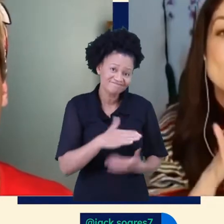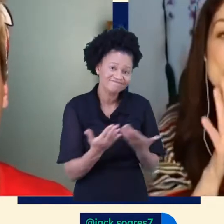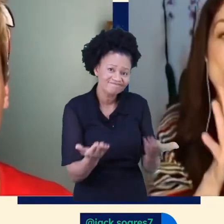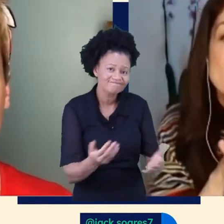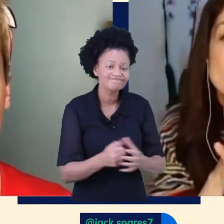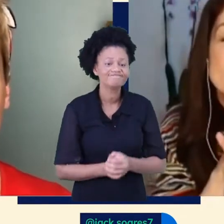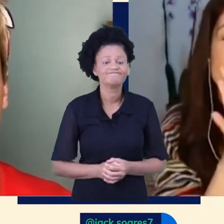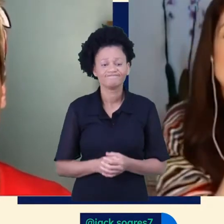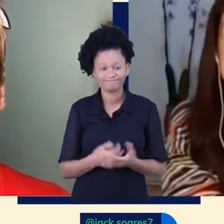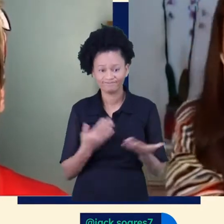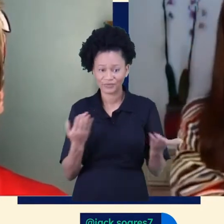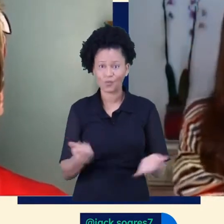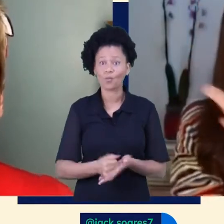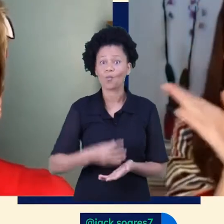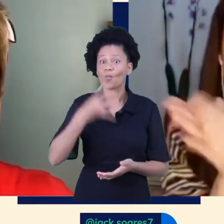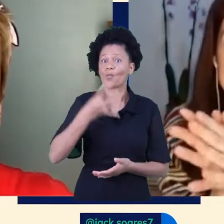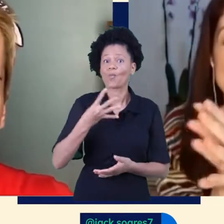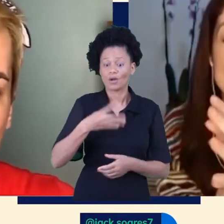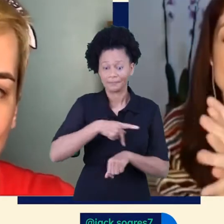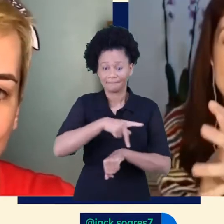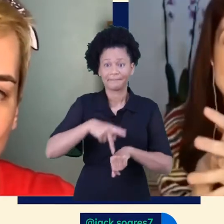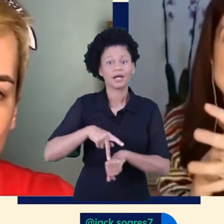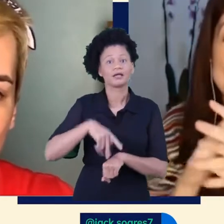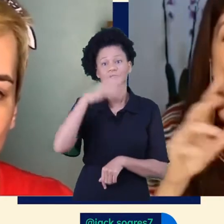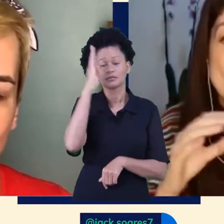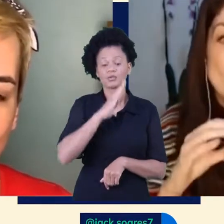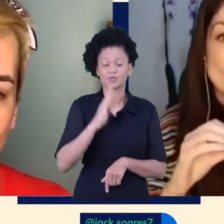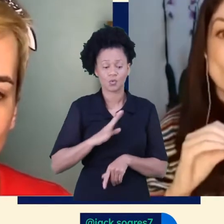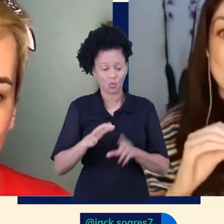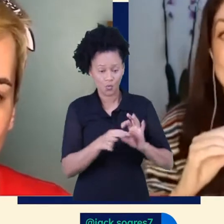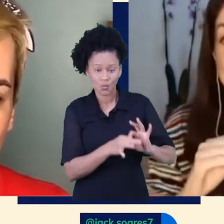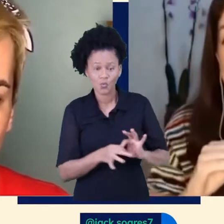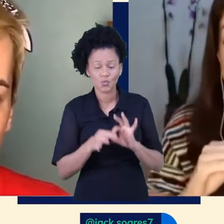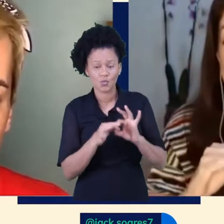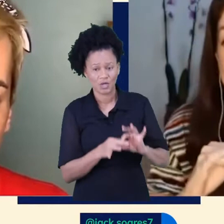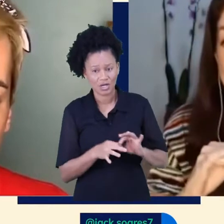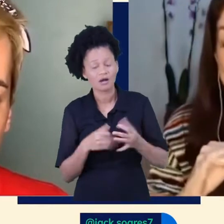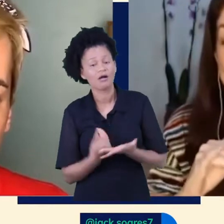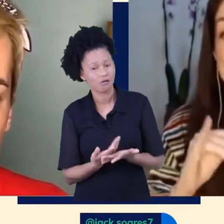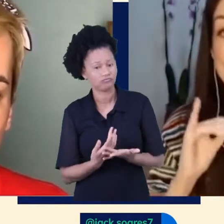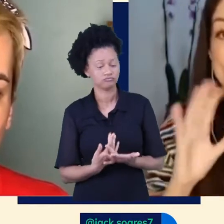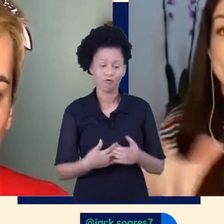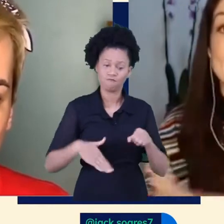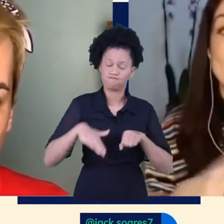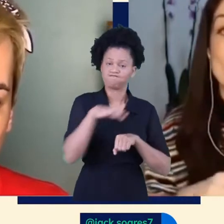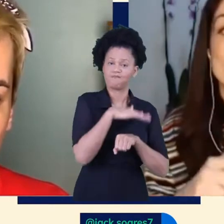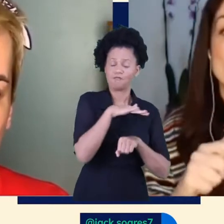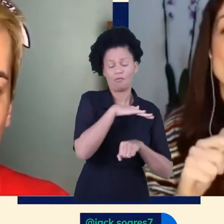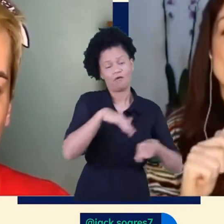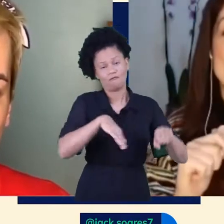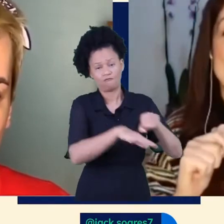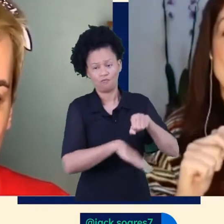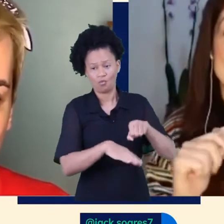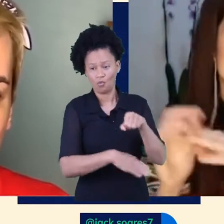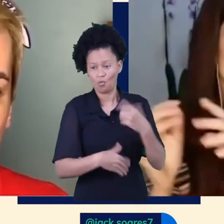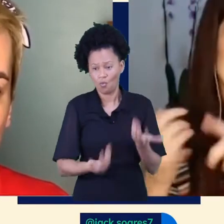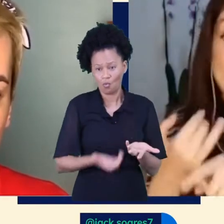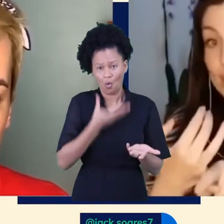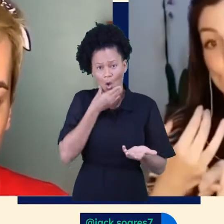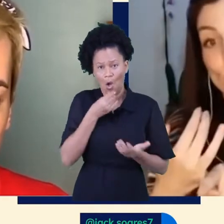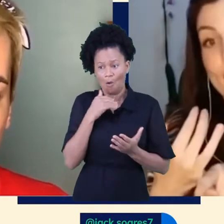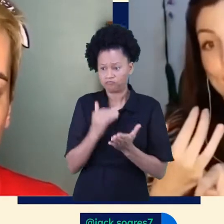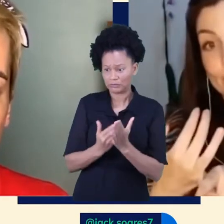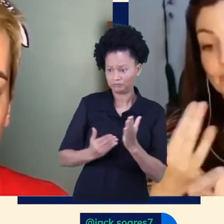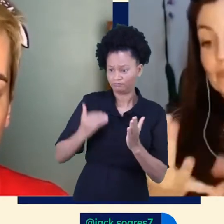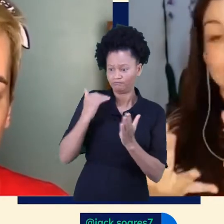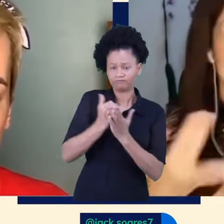as uniões, tanto formais quanto informais, que normalmente é um cara bem mais velho com uma menina abaixo dos 18 anos. Então, ela para